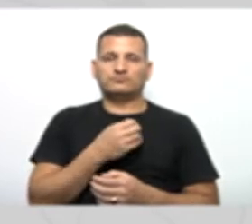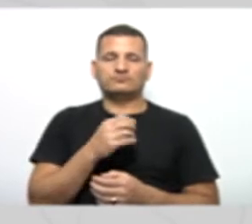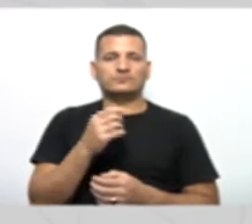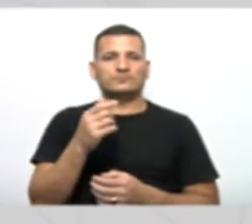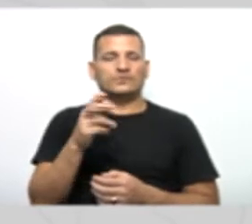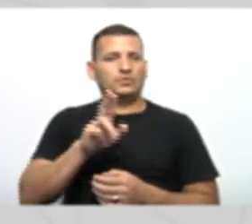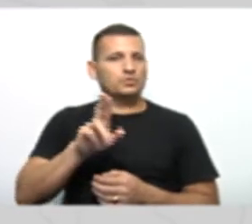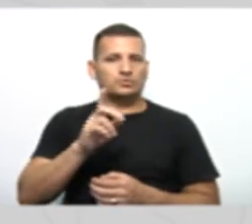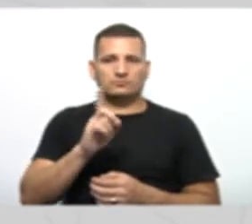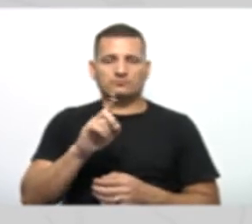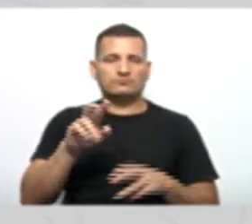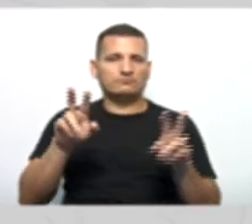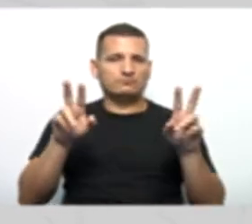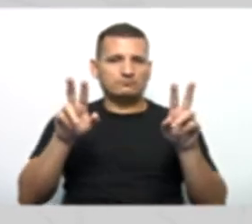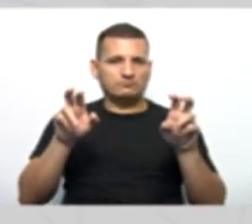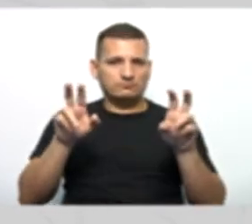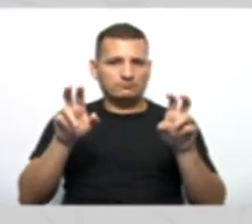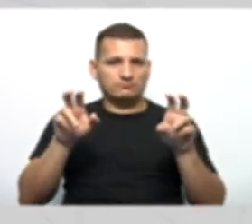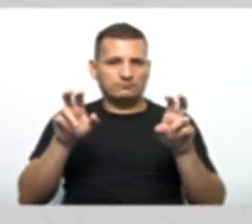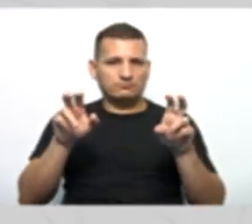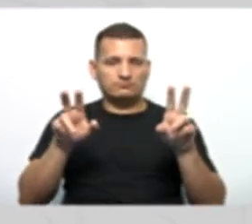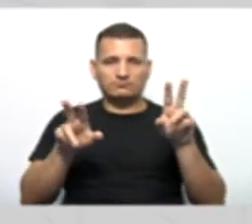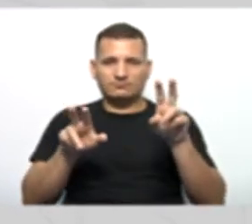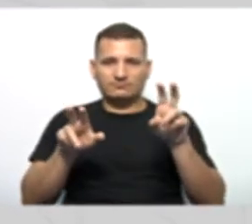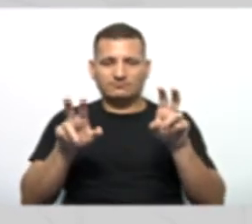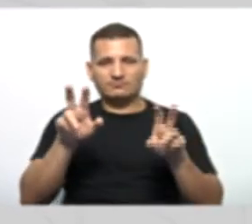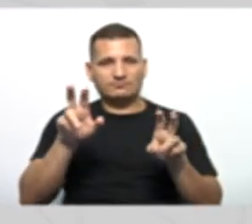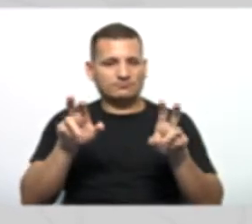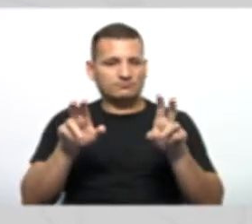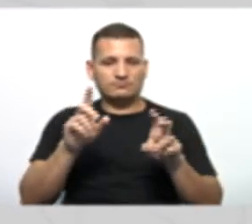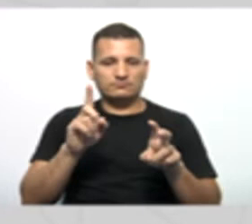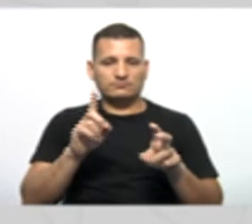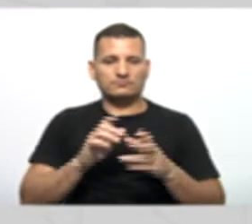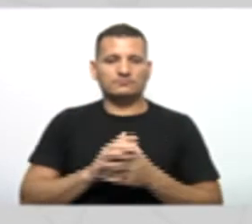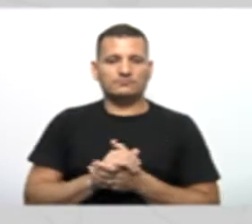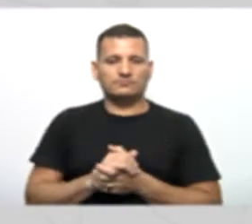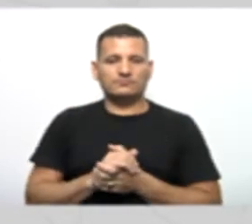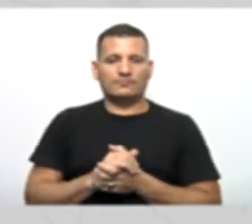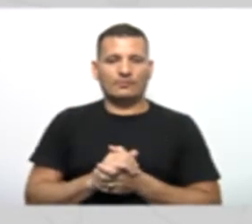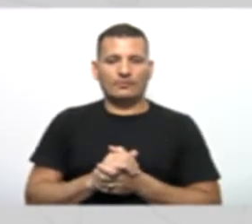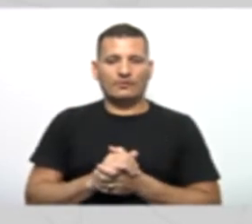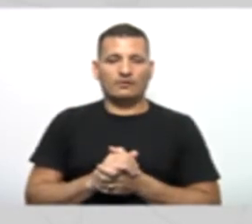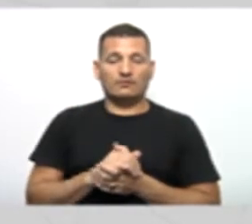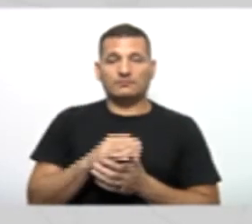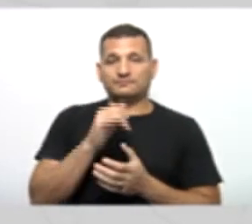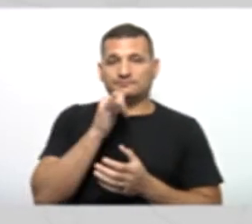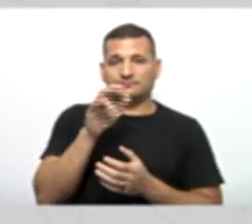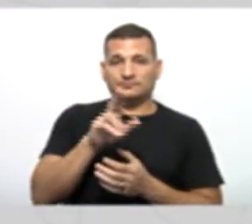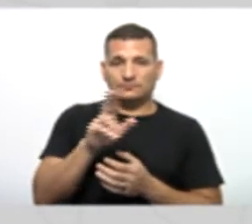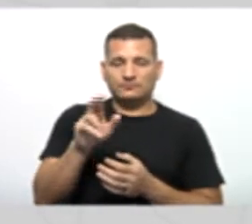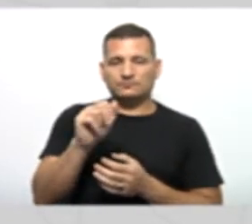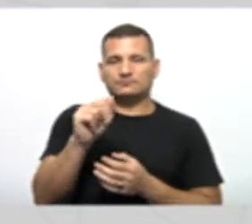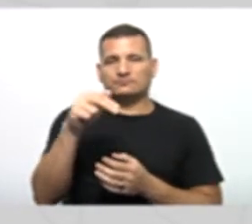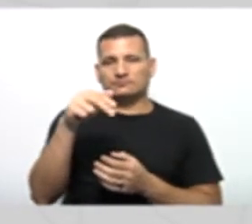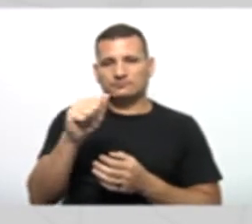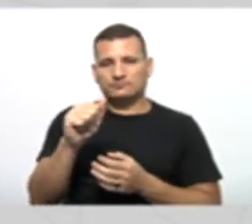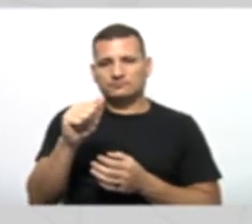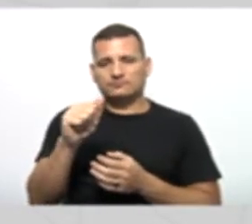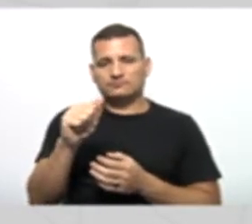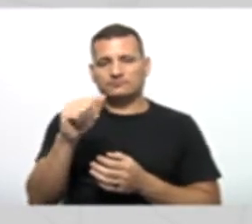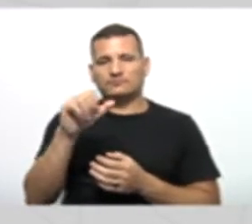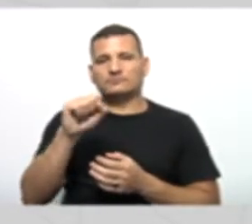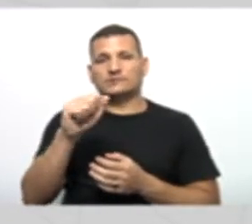sempre que eu utilizar caracteres. Então, olha só, eu tenho aqui Ana Sá, que é um nome, eu coloquei entre